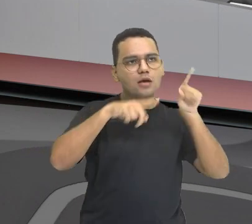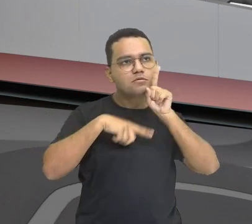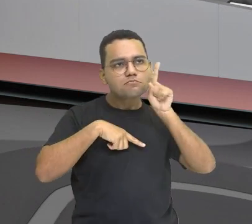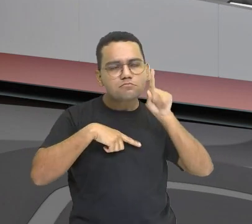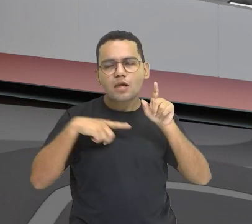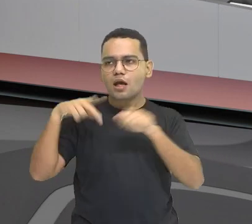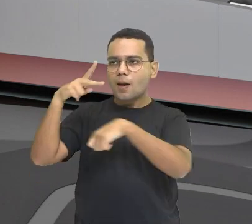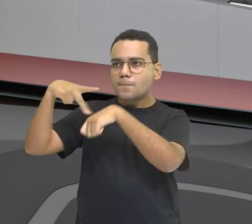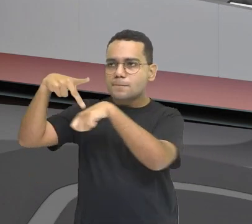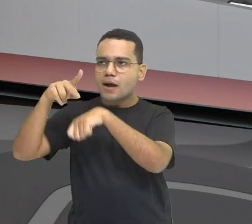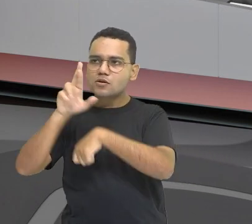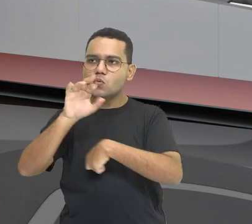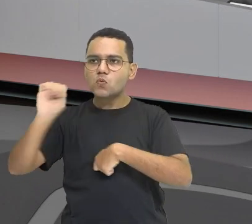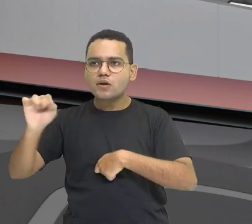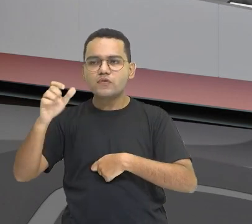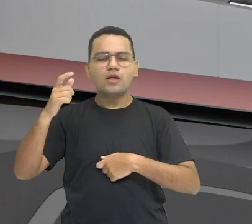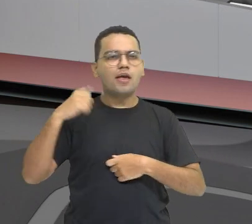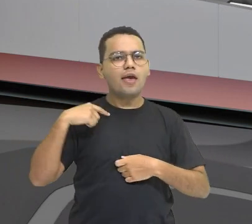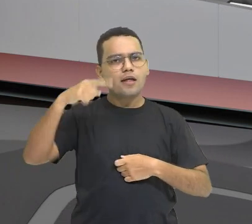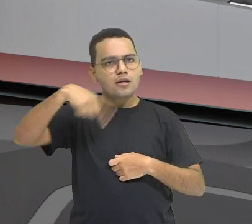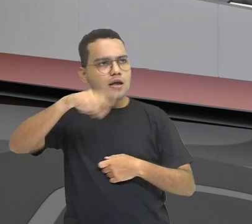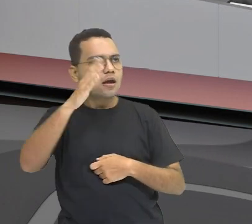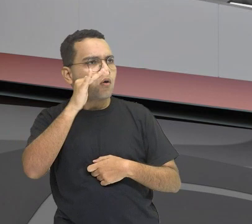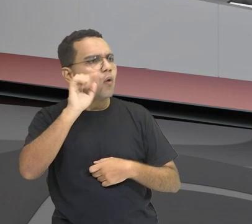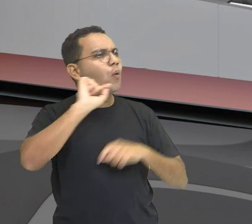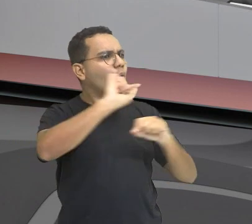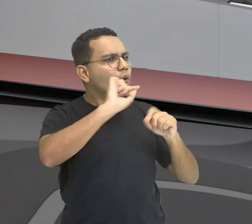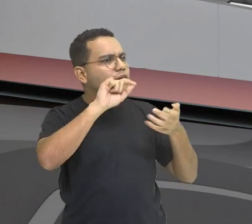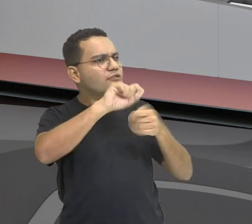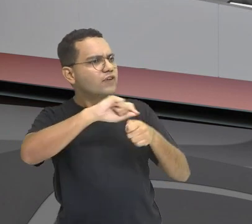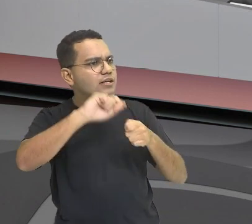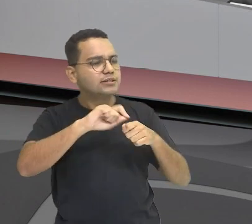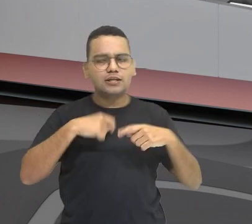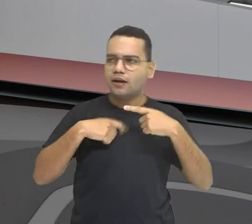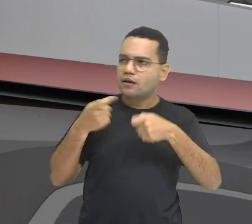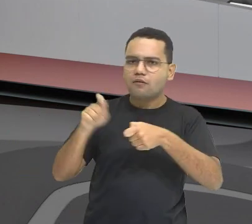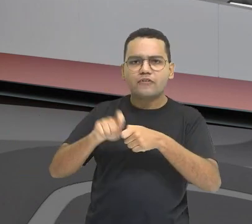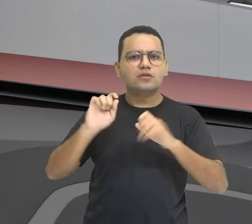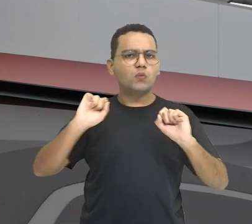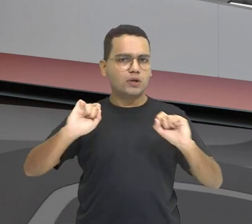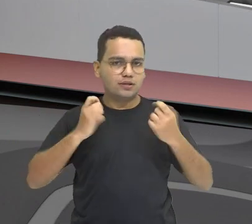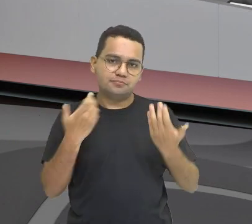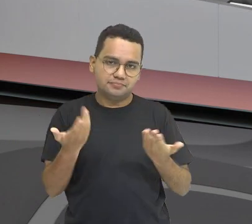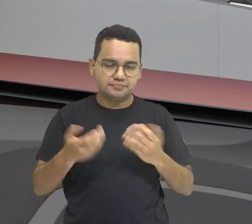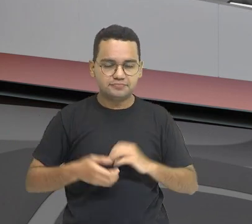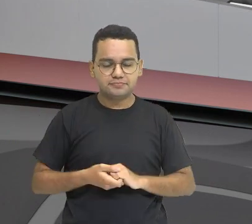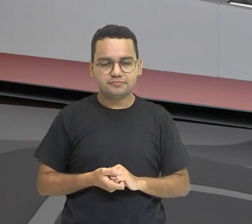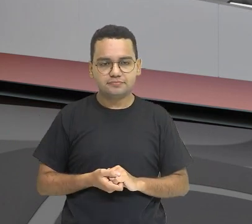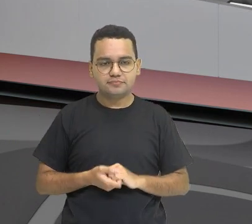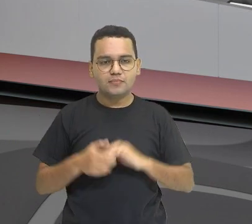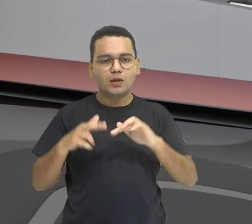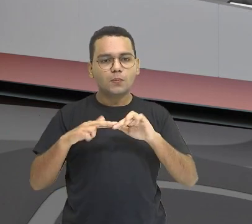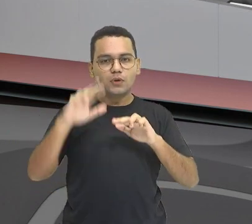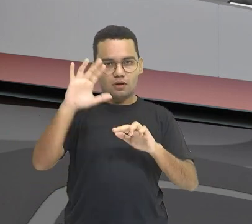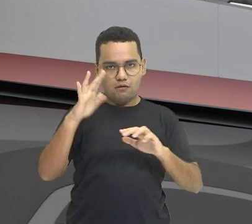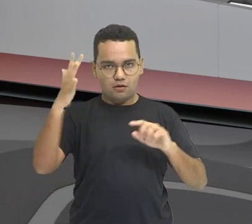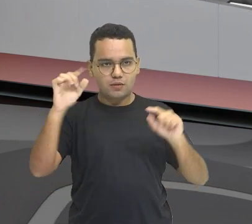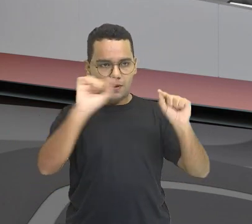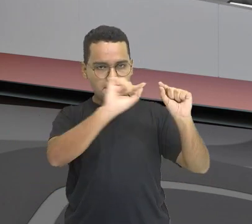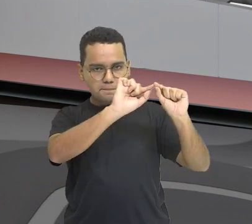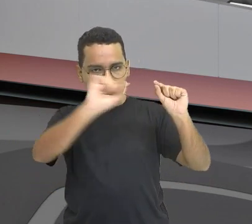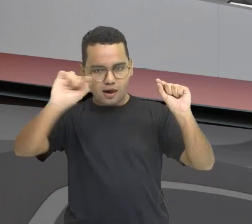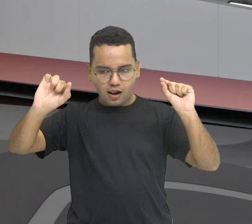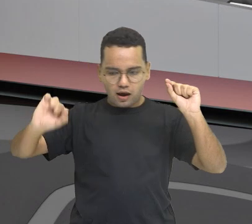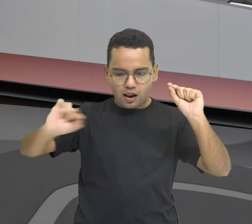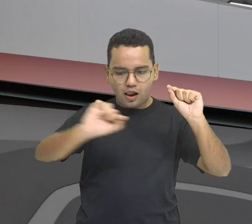tentando saber o que a outra estava fazendo, o que a outra estava aprontando. Vamos lá. Temos aqui uma linha do tempo da corrida espacial e aí a